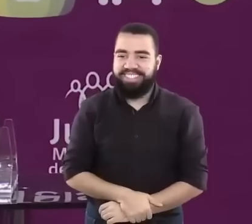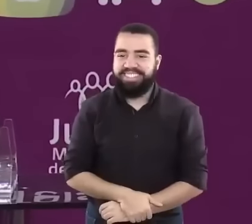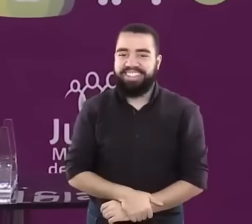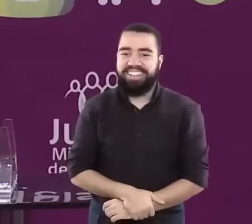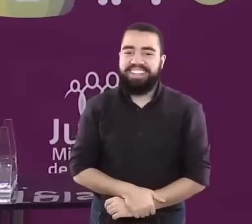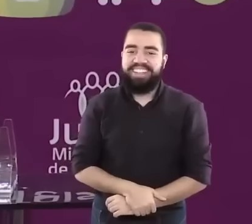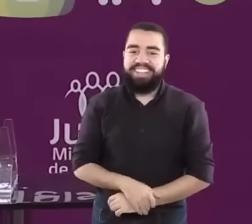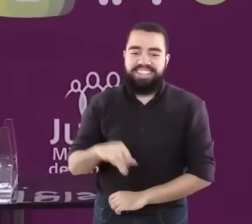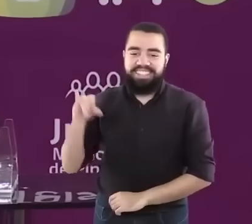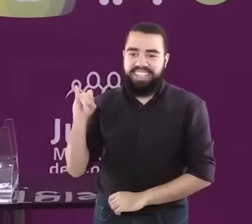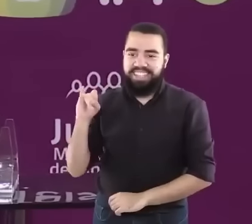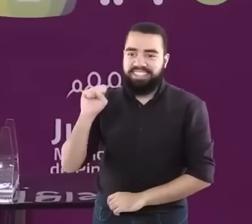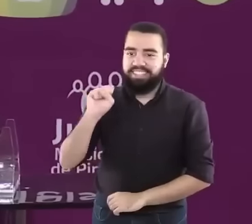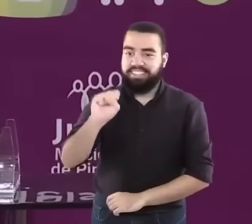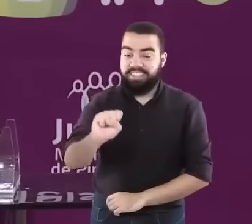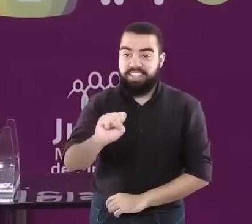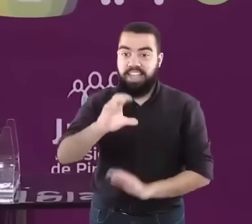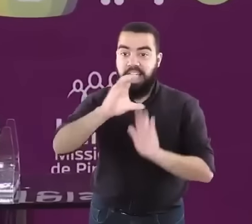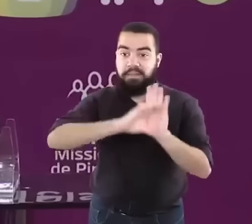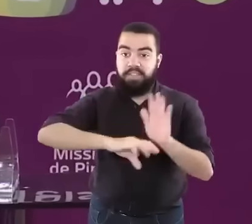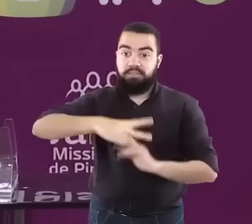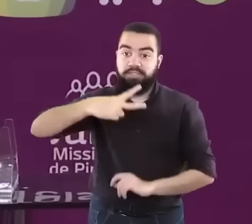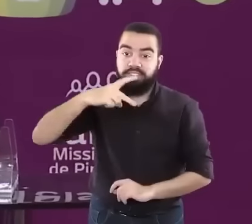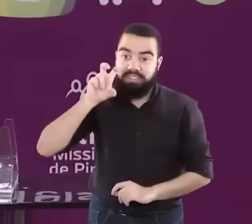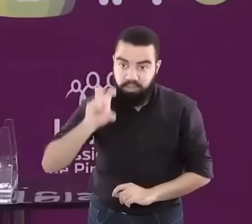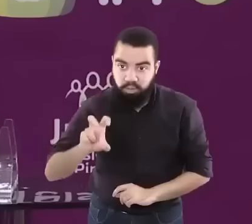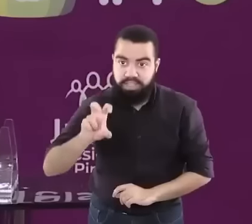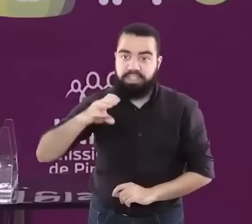54 no Versículo 17